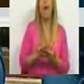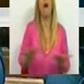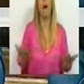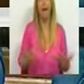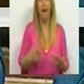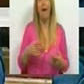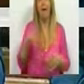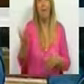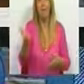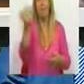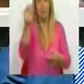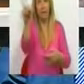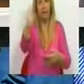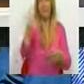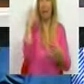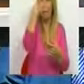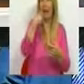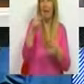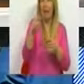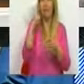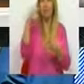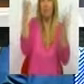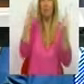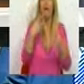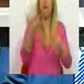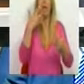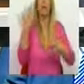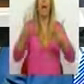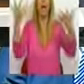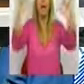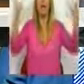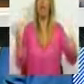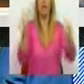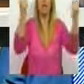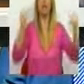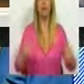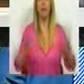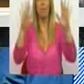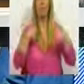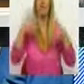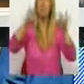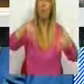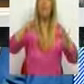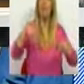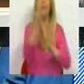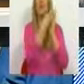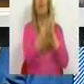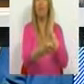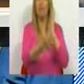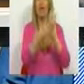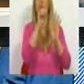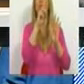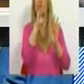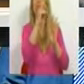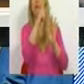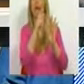Sr. Ministro, é uma realidade. Mas eu terminava mesmo com uma frase de Gustave Flaubert, em que dizia, cuidado com a